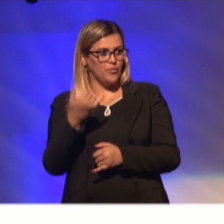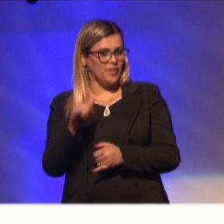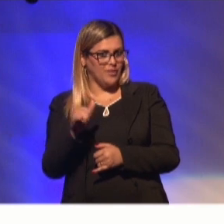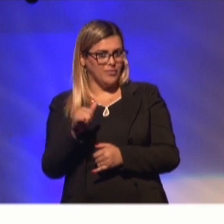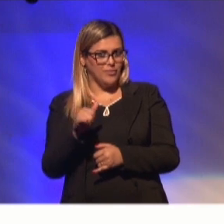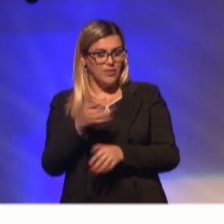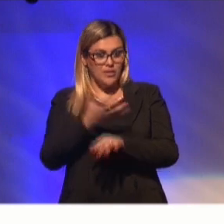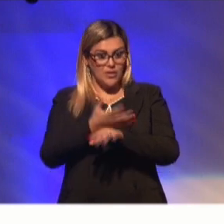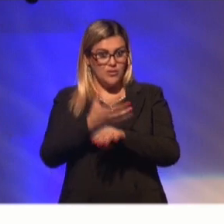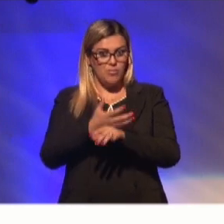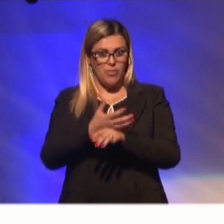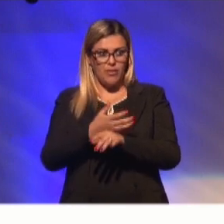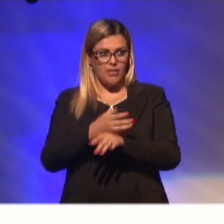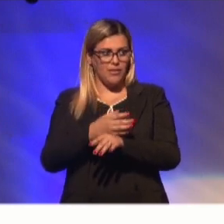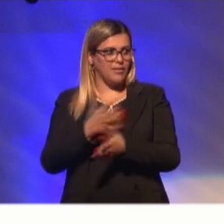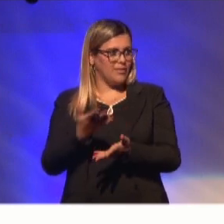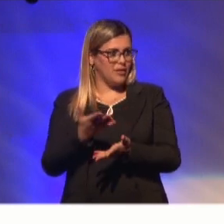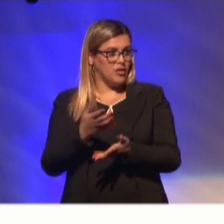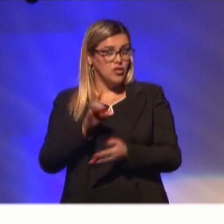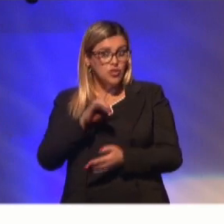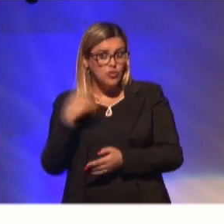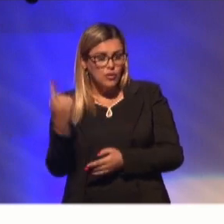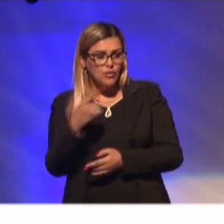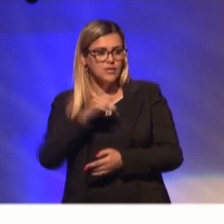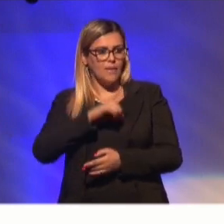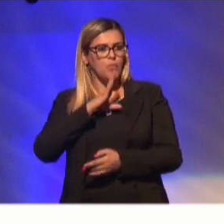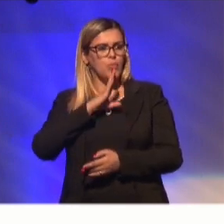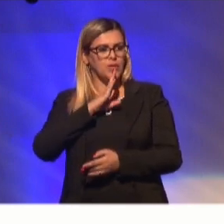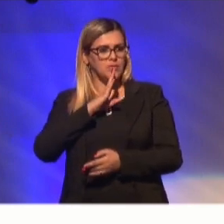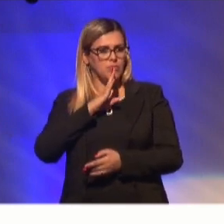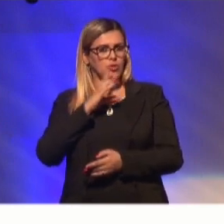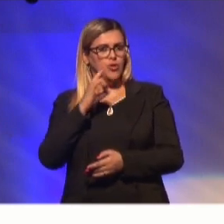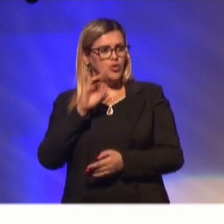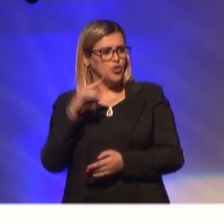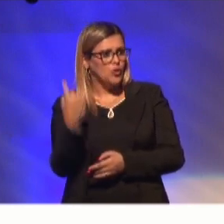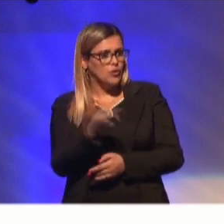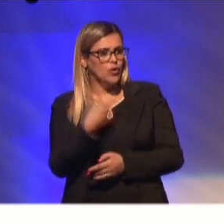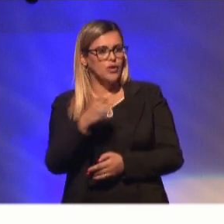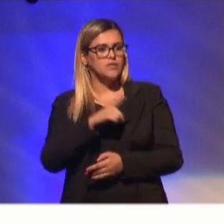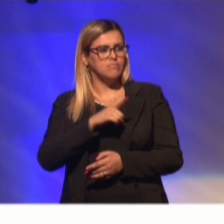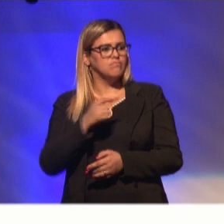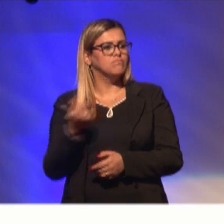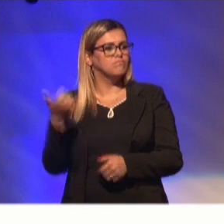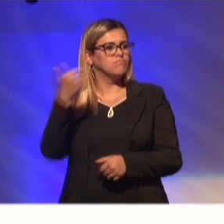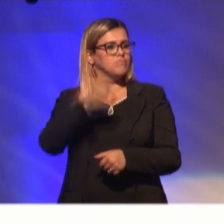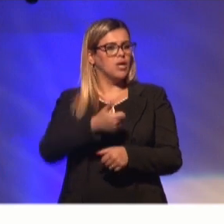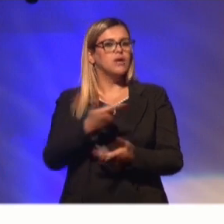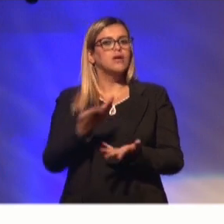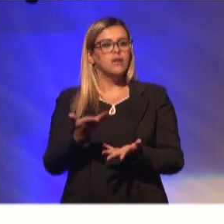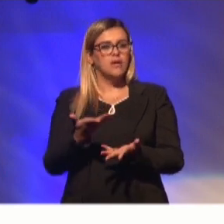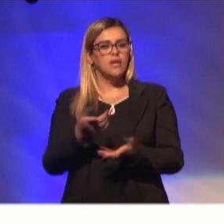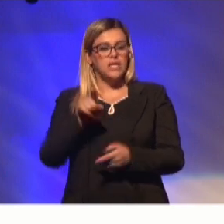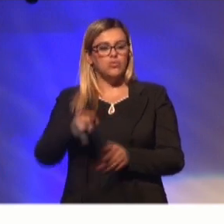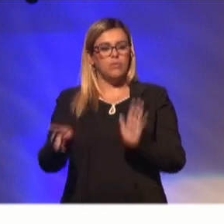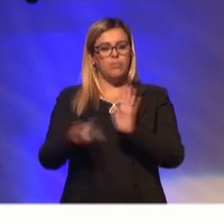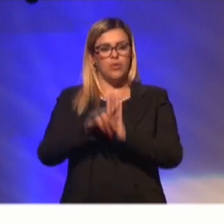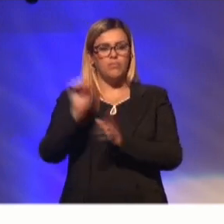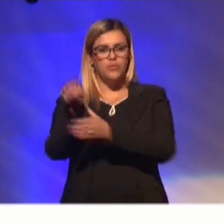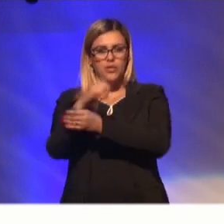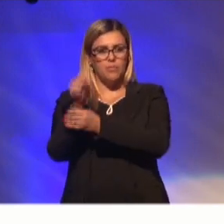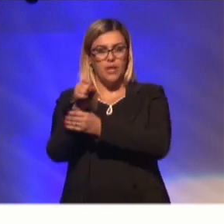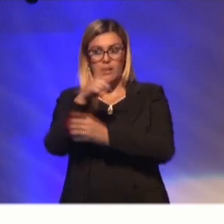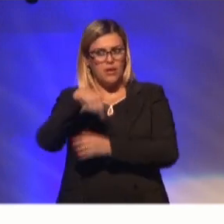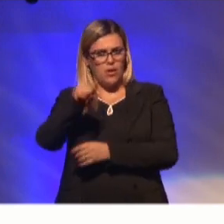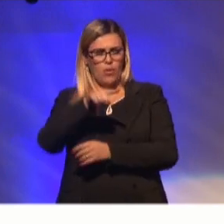grade curricular. Só nós temos o conhecimento. Só nós podemos nos posicionar e falar: isso é nosso, não